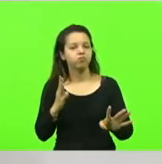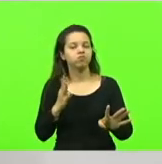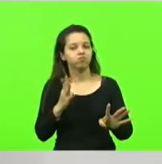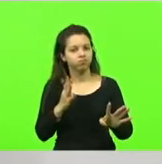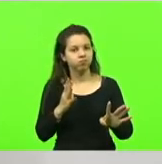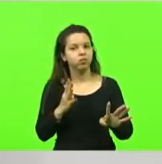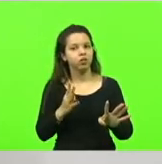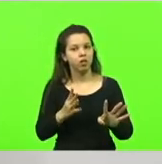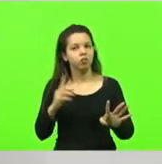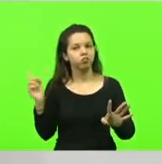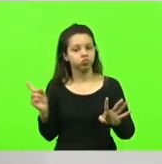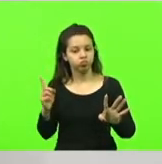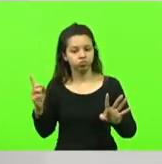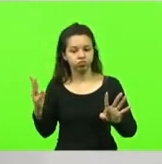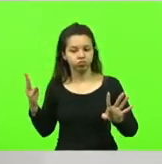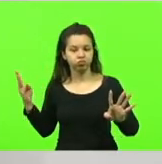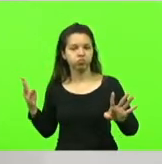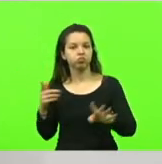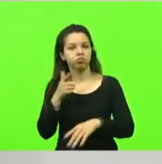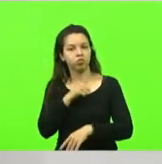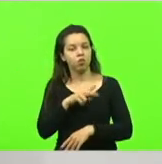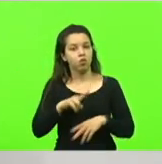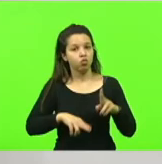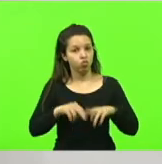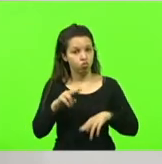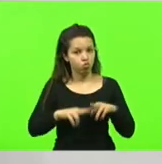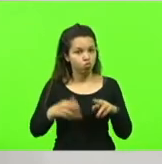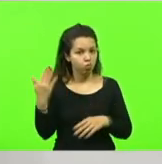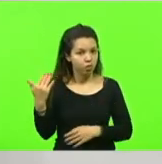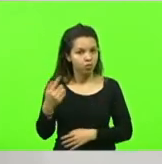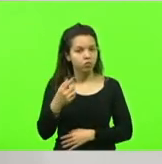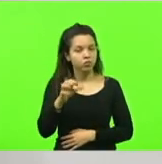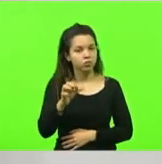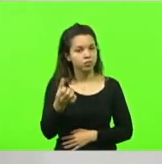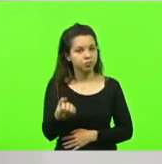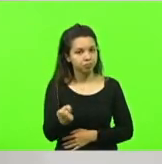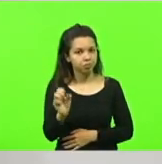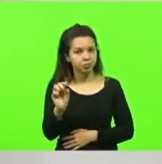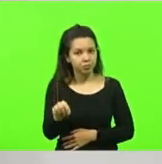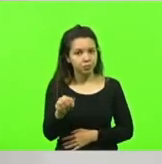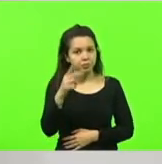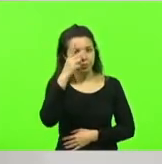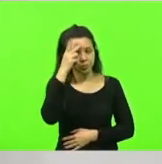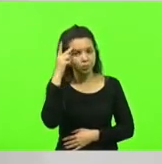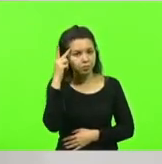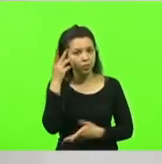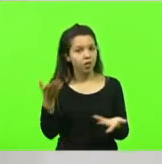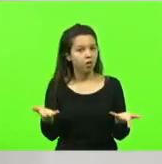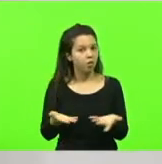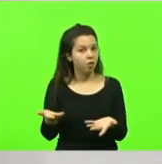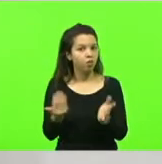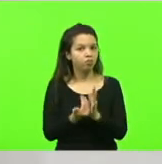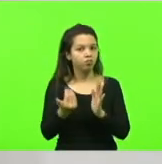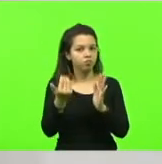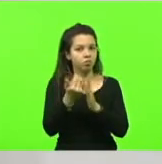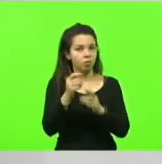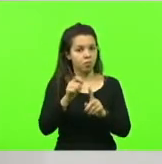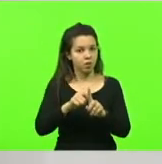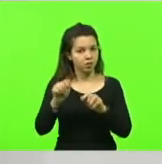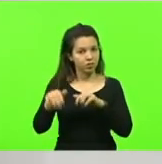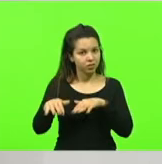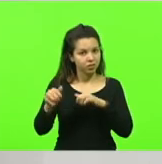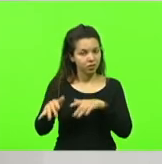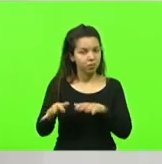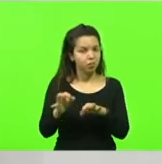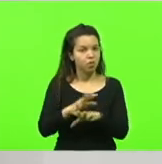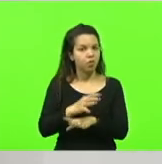junho, eram 95 mil pacientes esperando por intervenção cirúrgica. E agora, no mês de setembro, finalizamos com